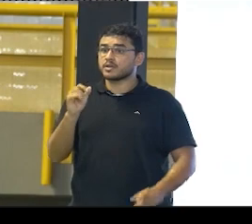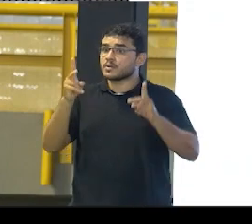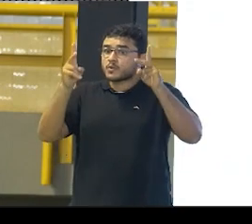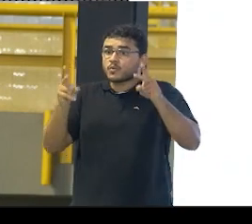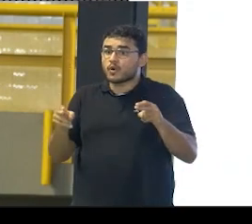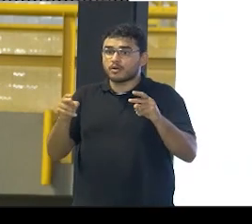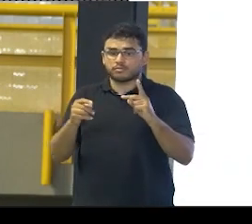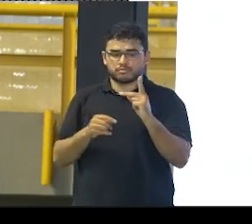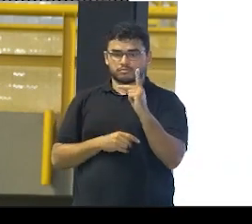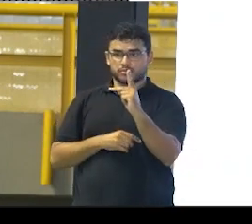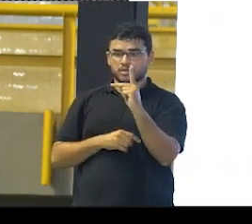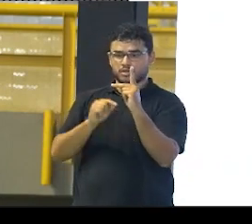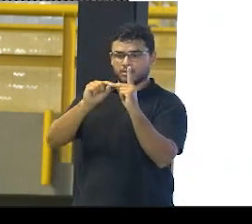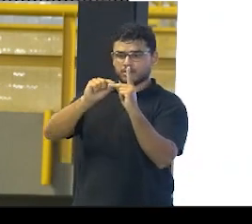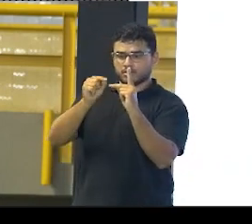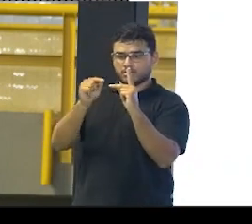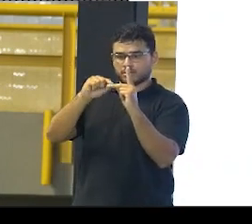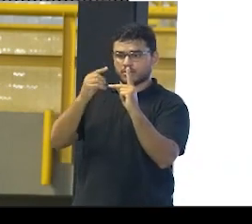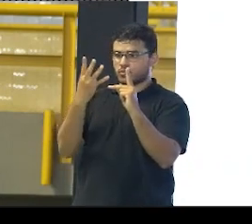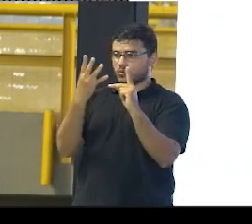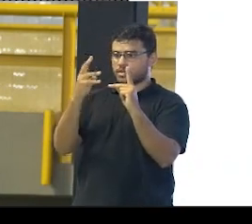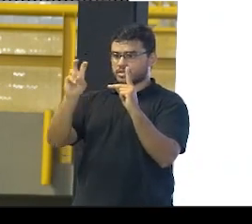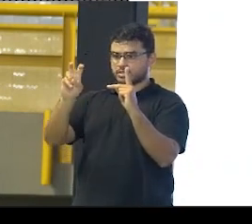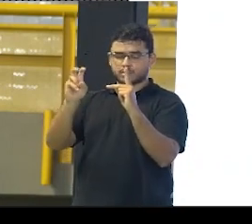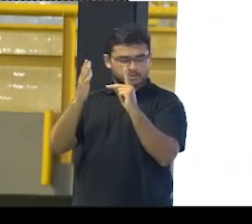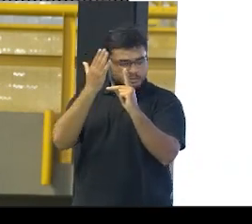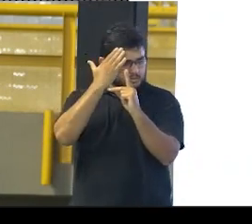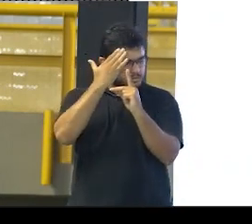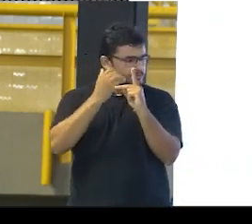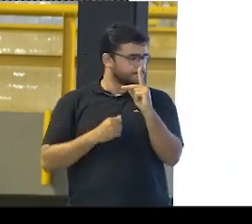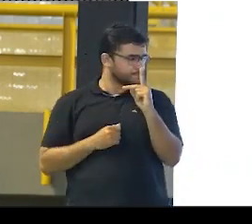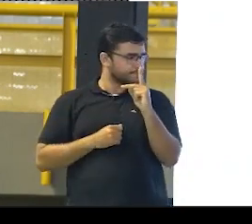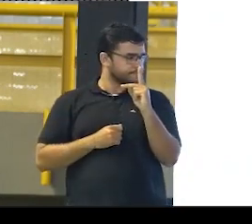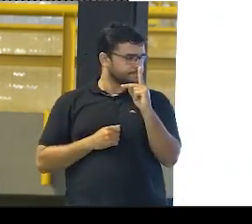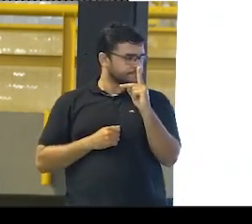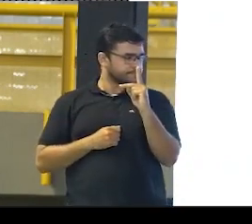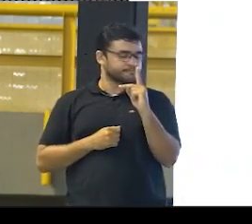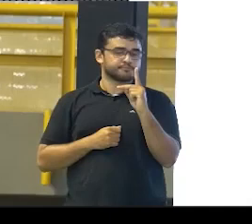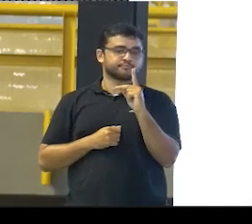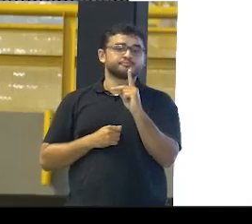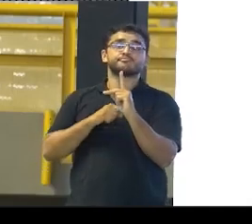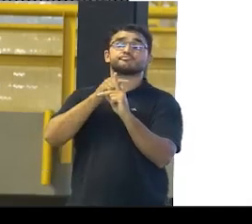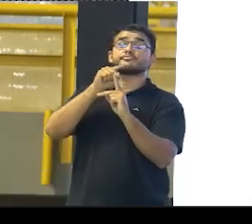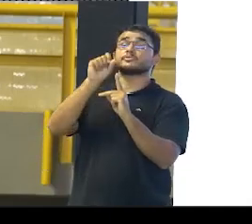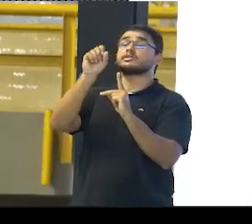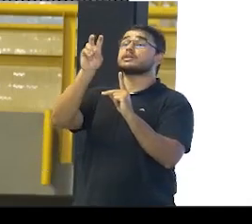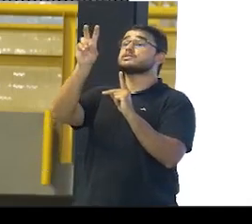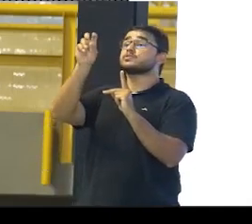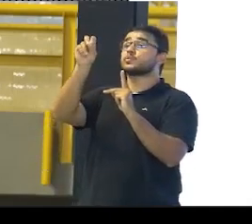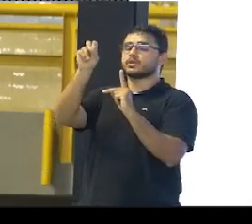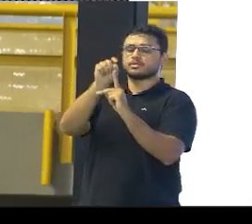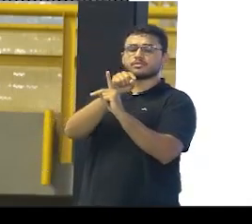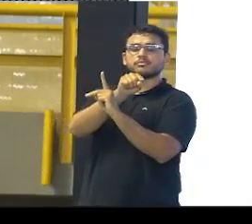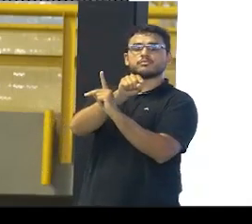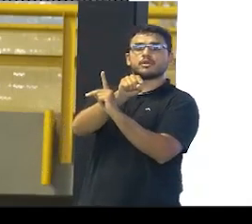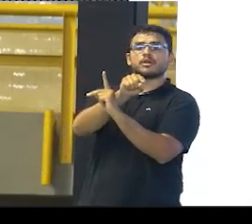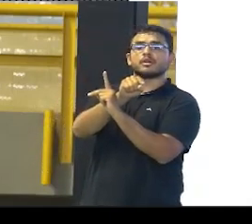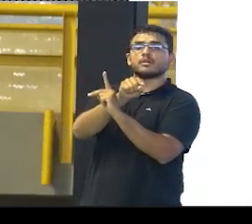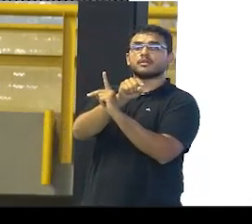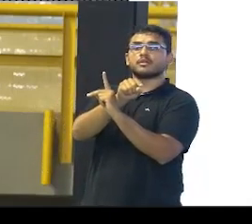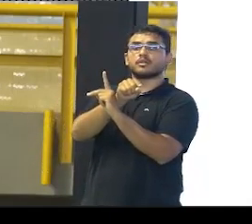seno do ângulo é o cateto que está separado sobre a hipotenusa. Quem é o cosseno